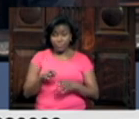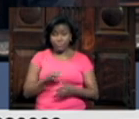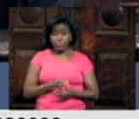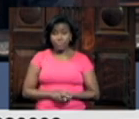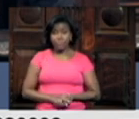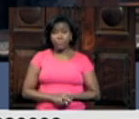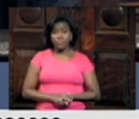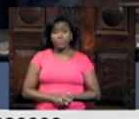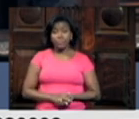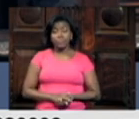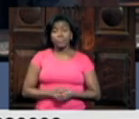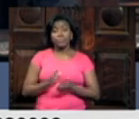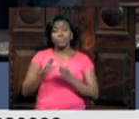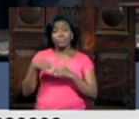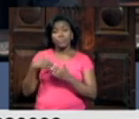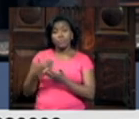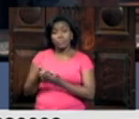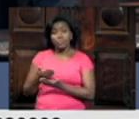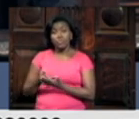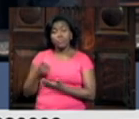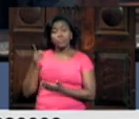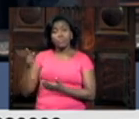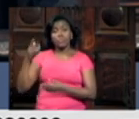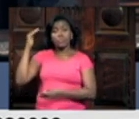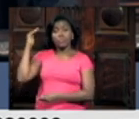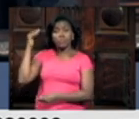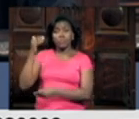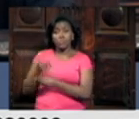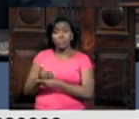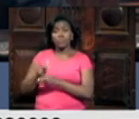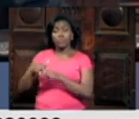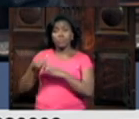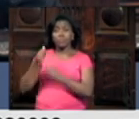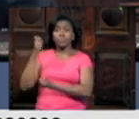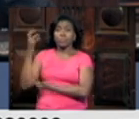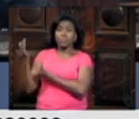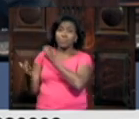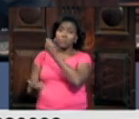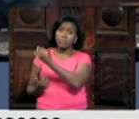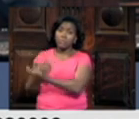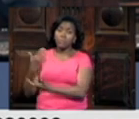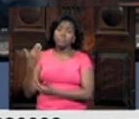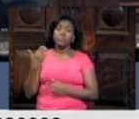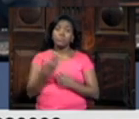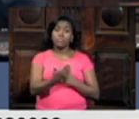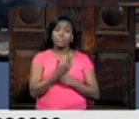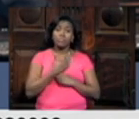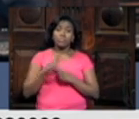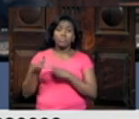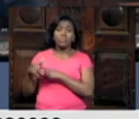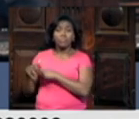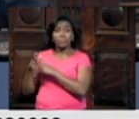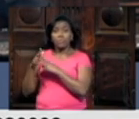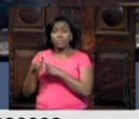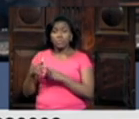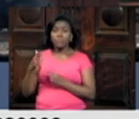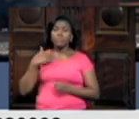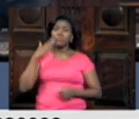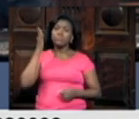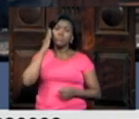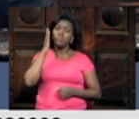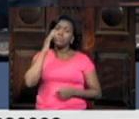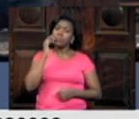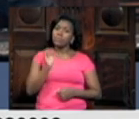meu colégio Meirelles Padilha no Apolo, fechado por causa do incêndio. Me ajude a reformar. Eu sei, não é muito cara a